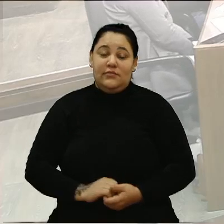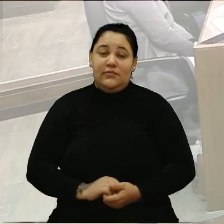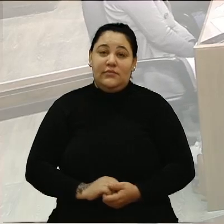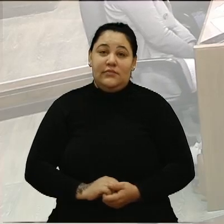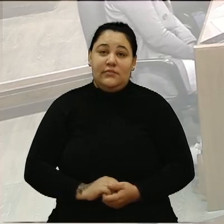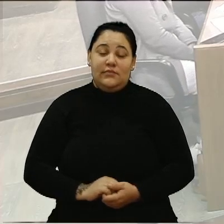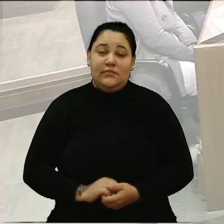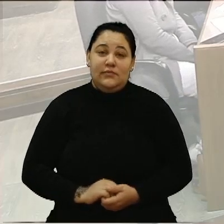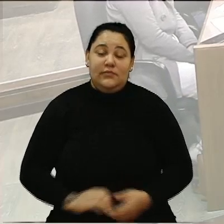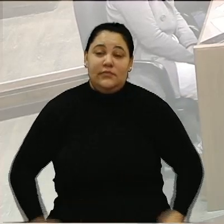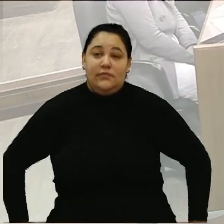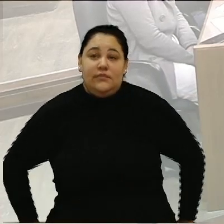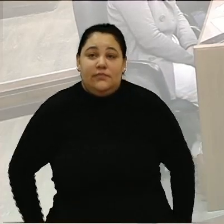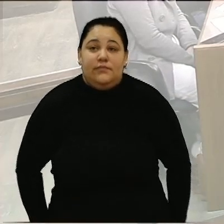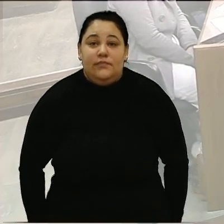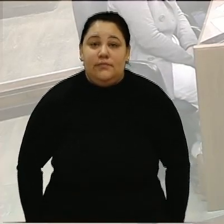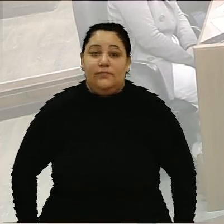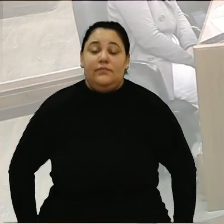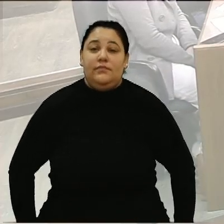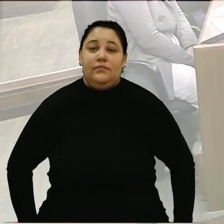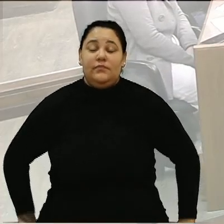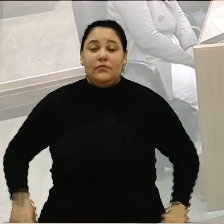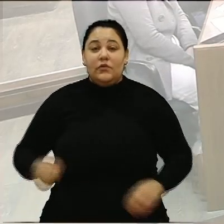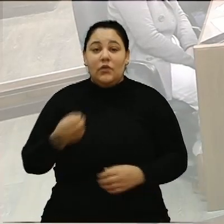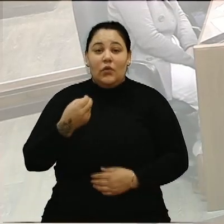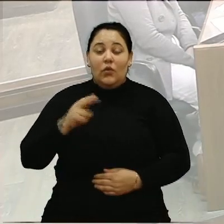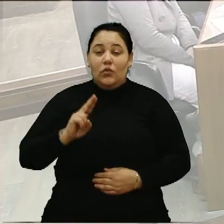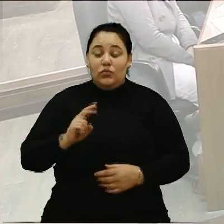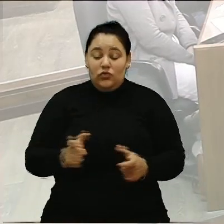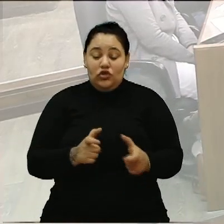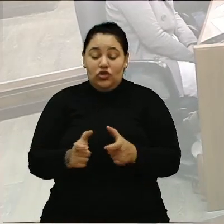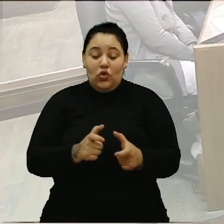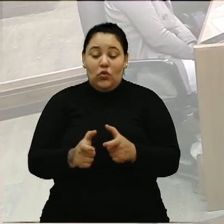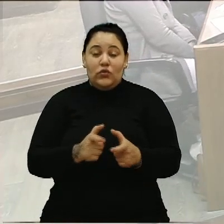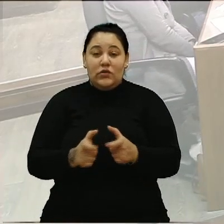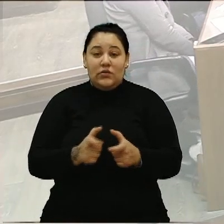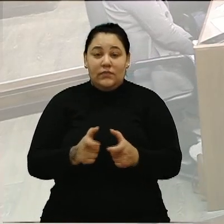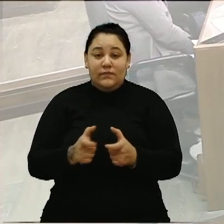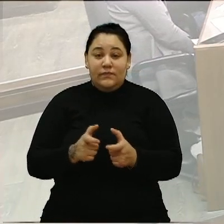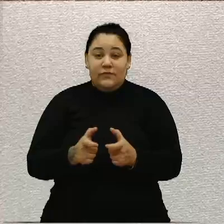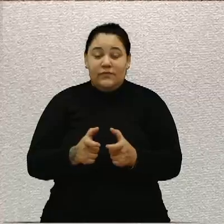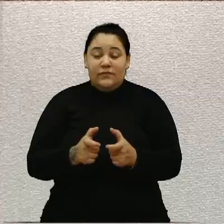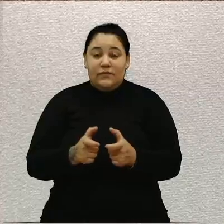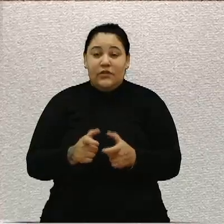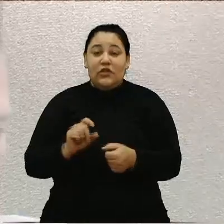apostas. Ou a do Tigrinho, ou apostas. Tá?